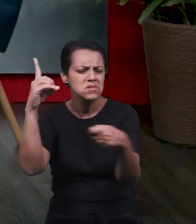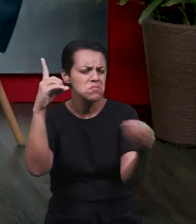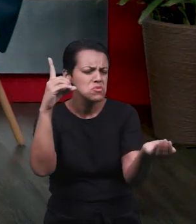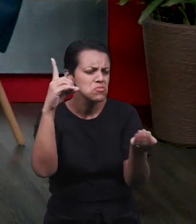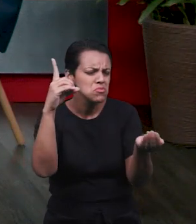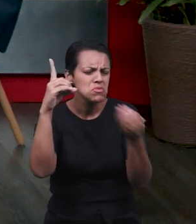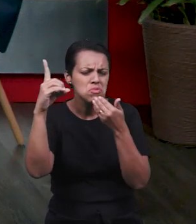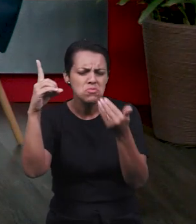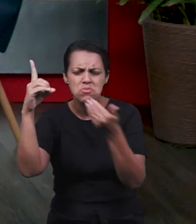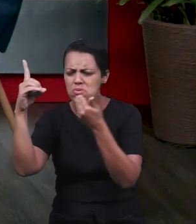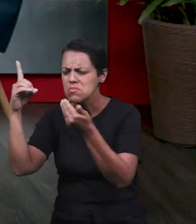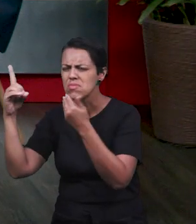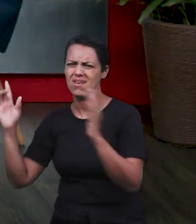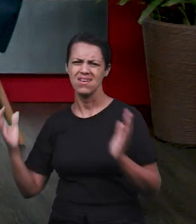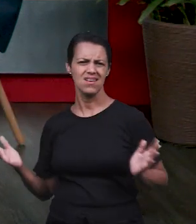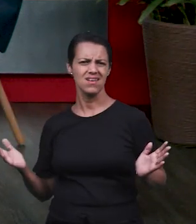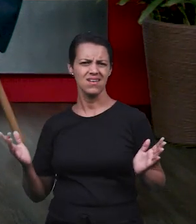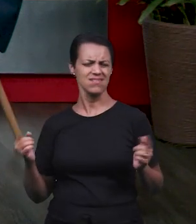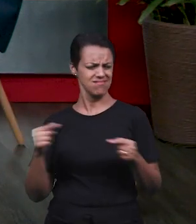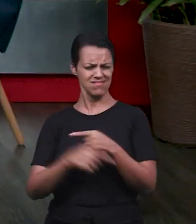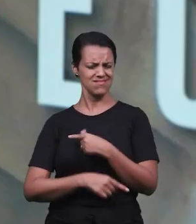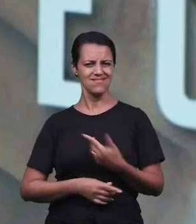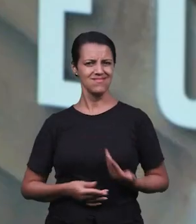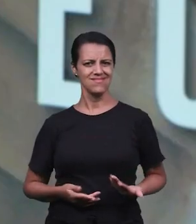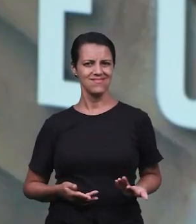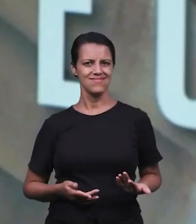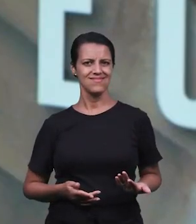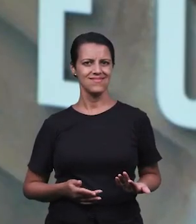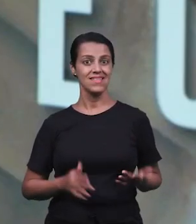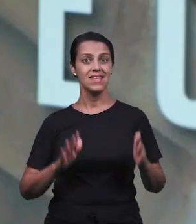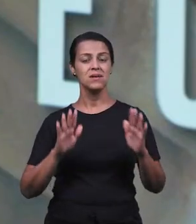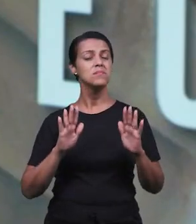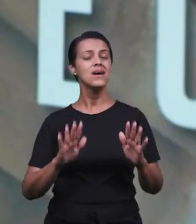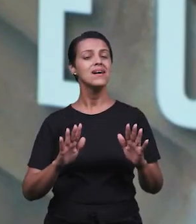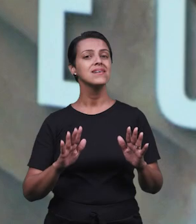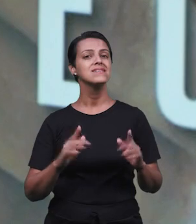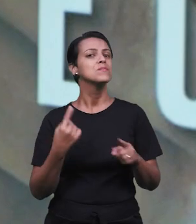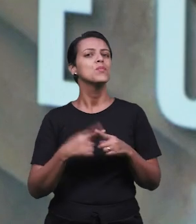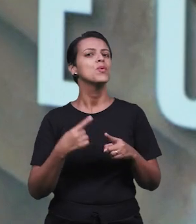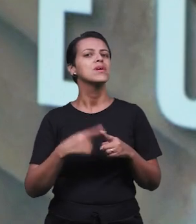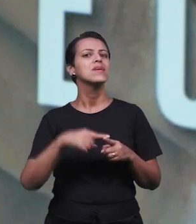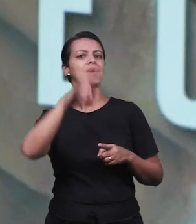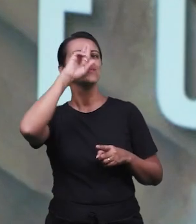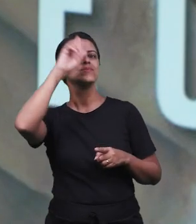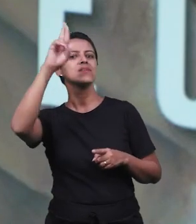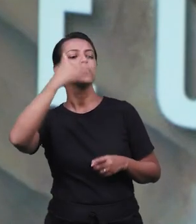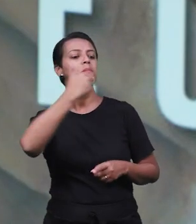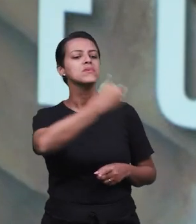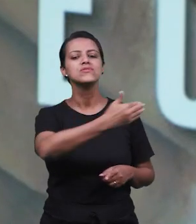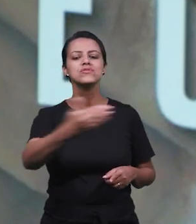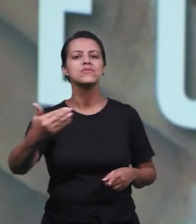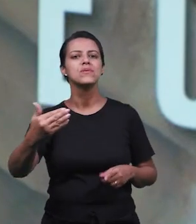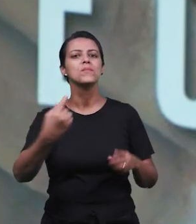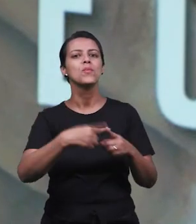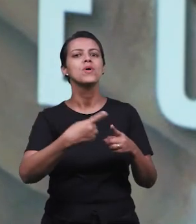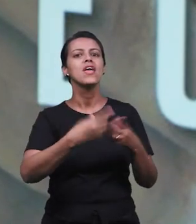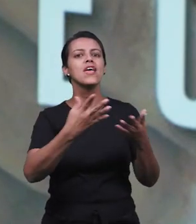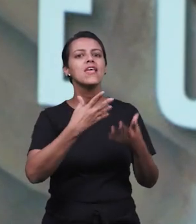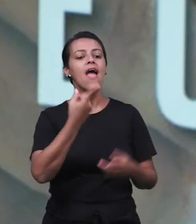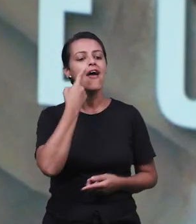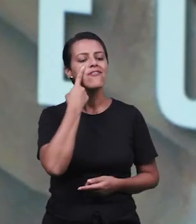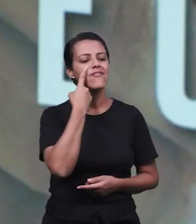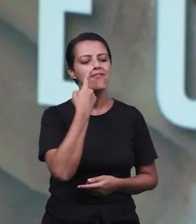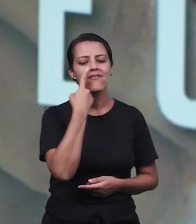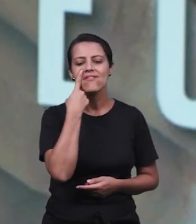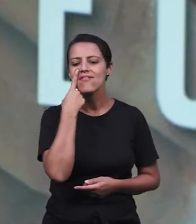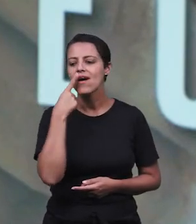deu. Ofertamos aquilo que o Senhor nos deu. Mas o Senhor pediu, porque o Senhor estava provando a fidelidade